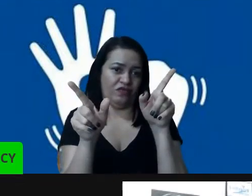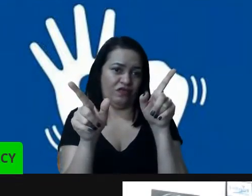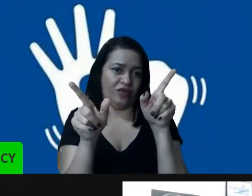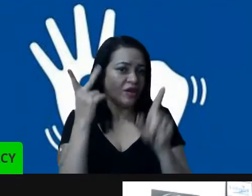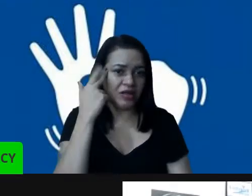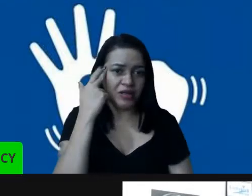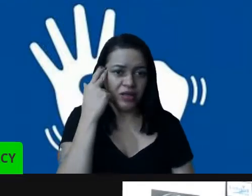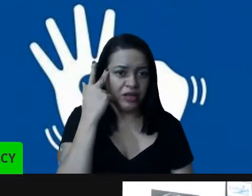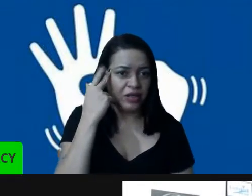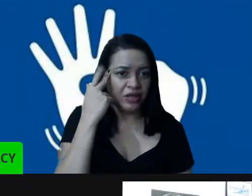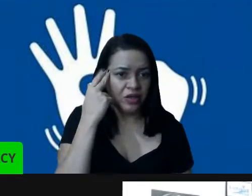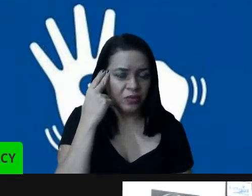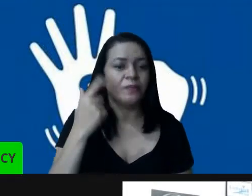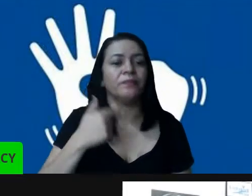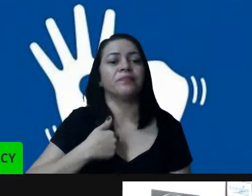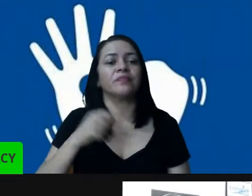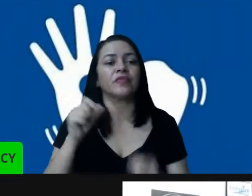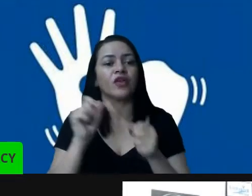oficinas,